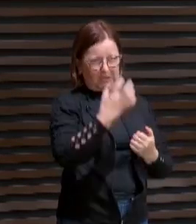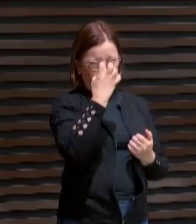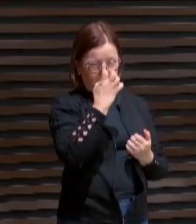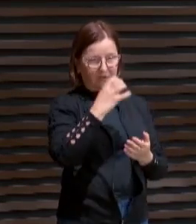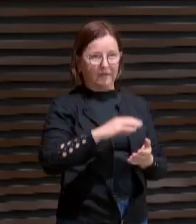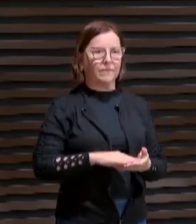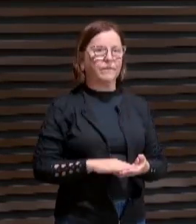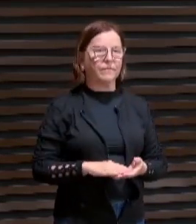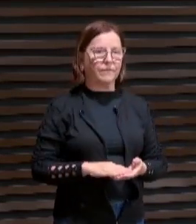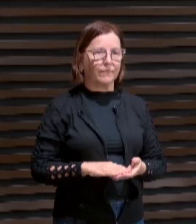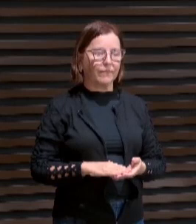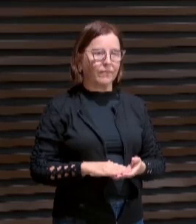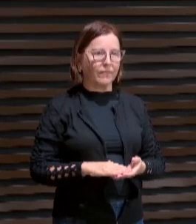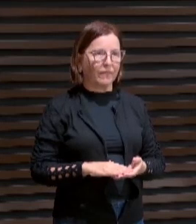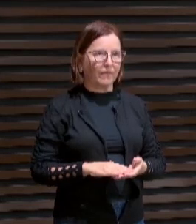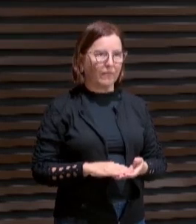Você podia mandar